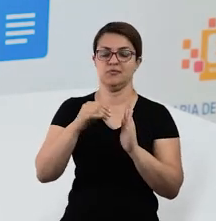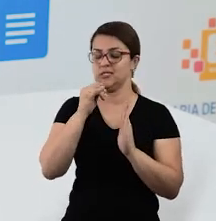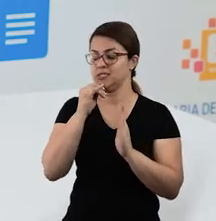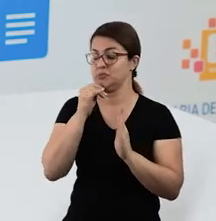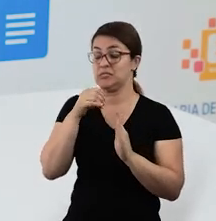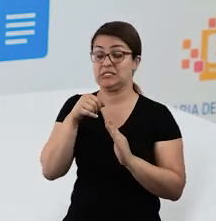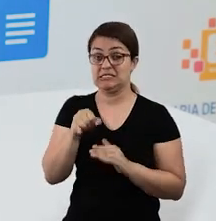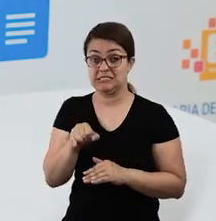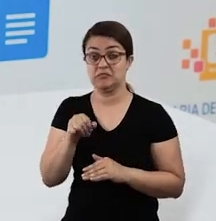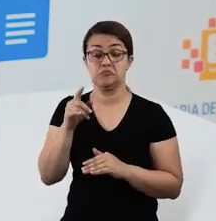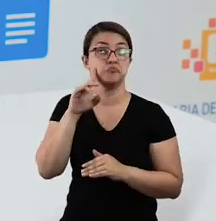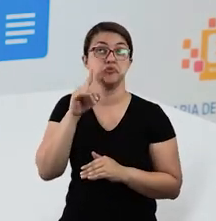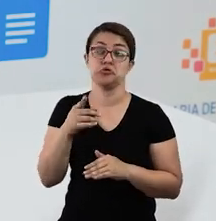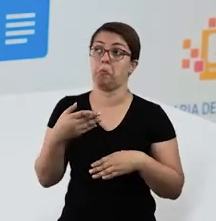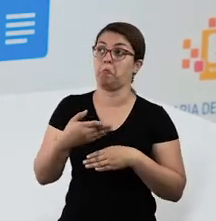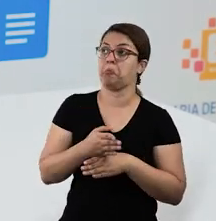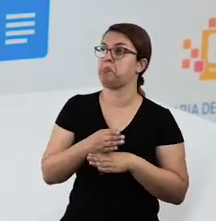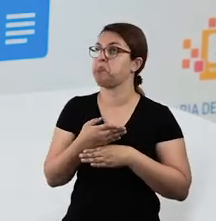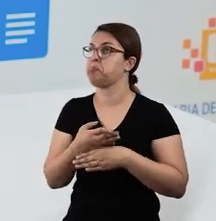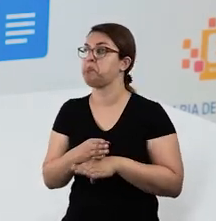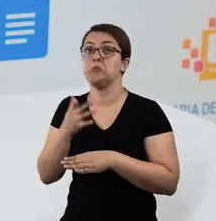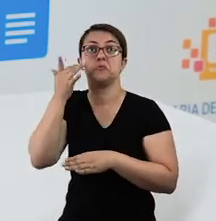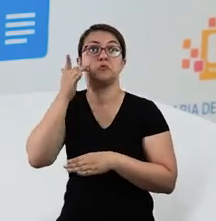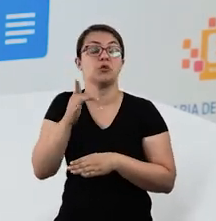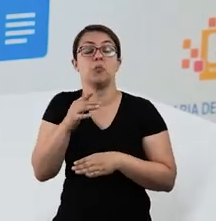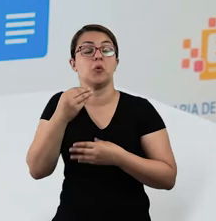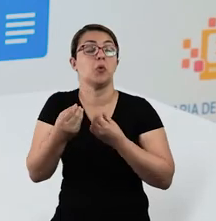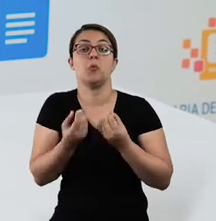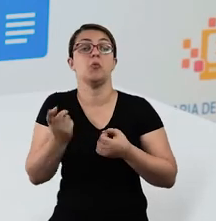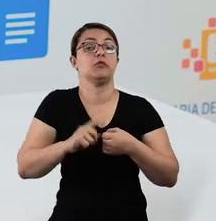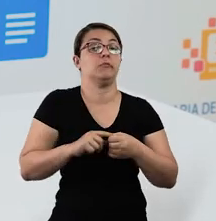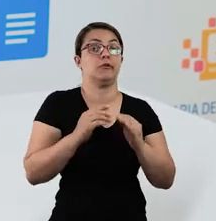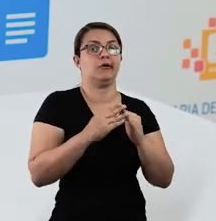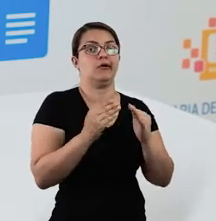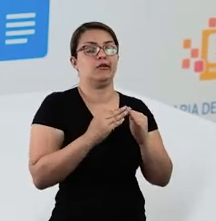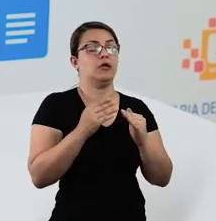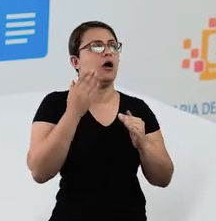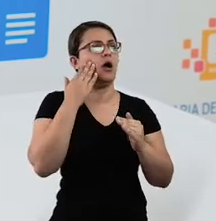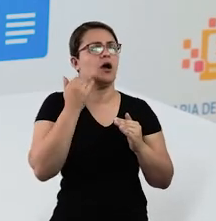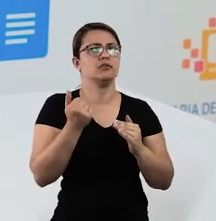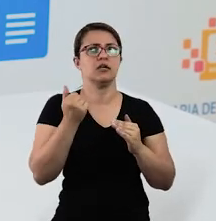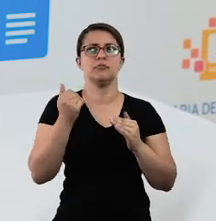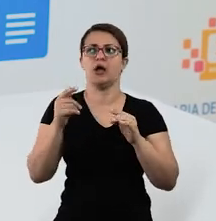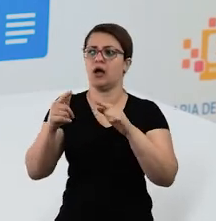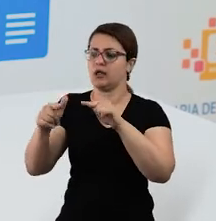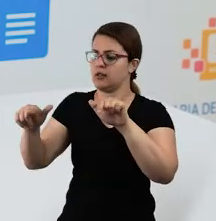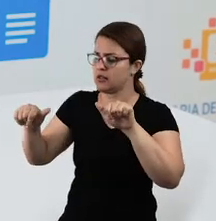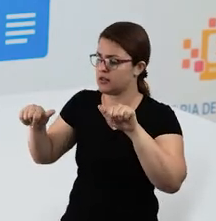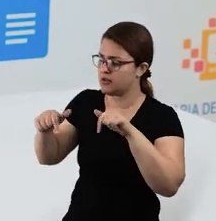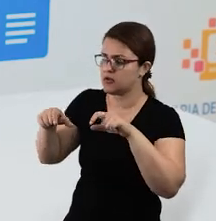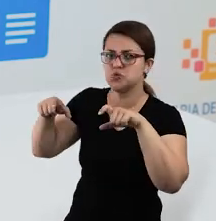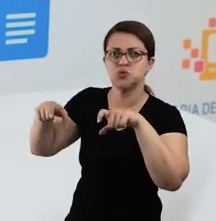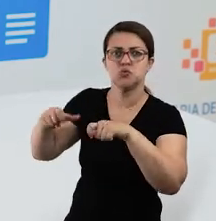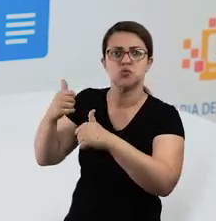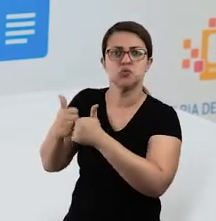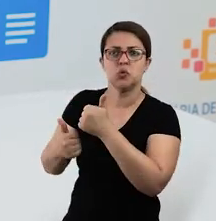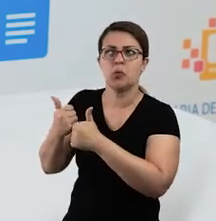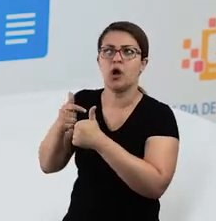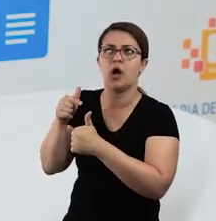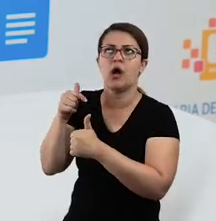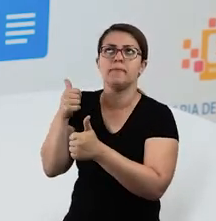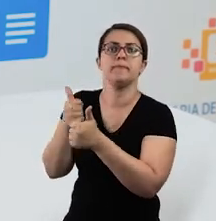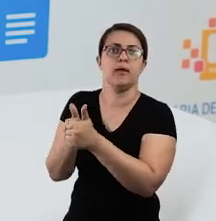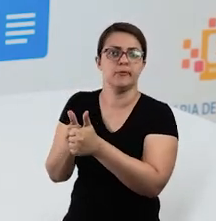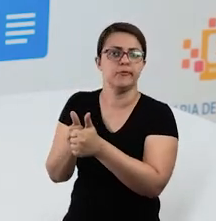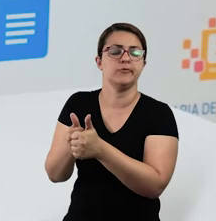você fique meio perdido lá, você vai lembrar, ah não, o caminho para minha casa, eu passo pelo campinho, então não é por aqui, é pelo campinho. Ou se